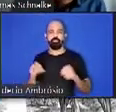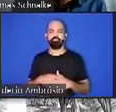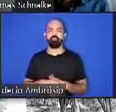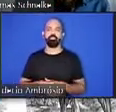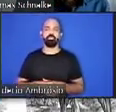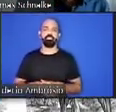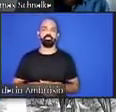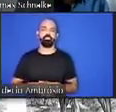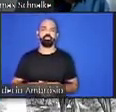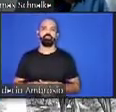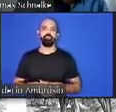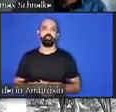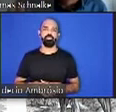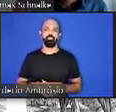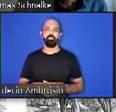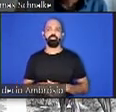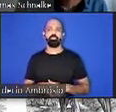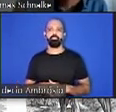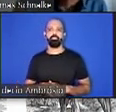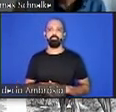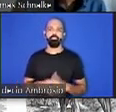Bom, desculpem.